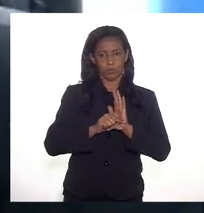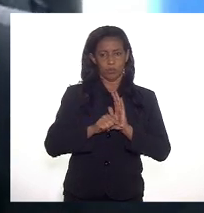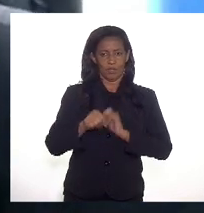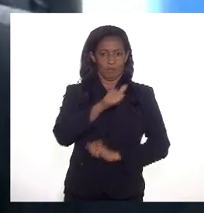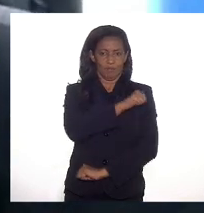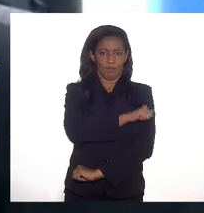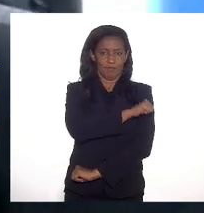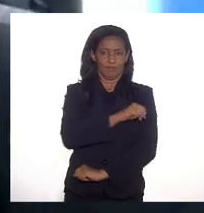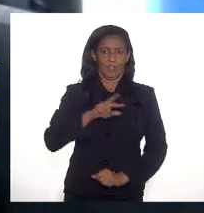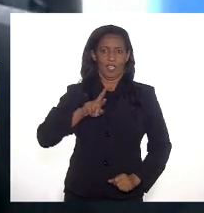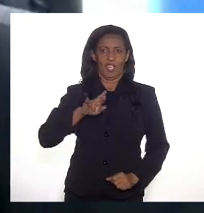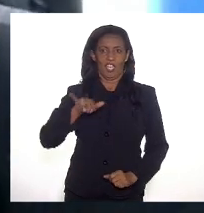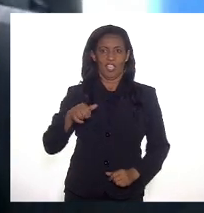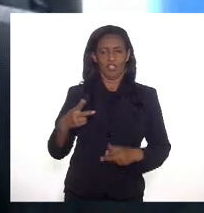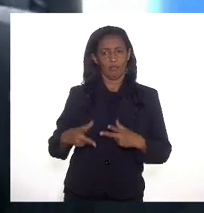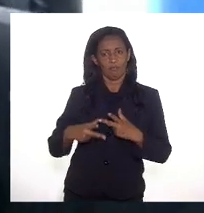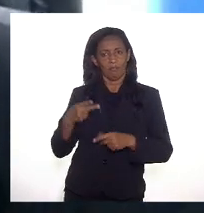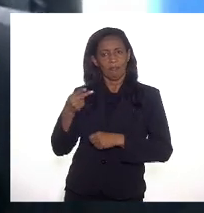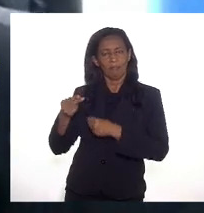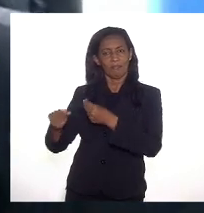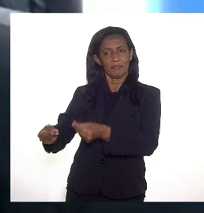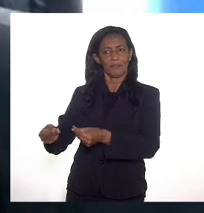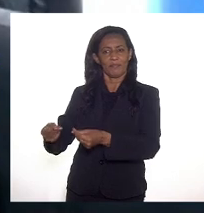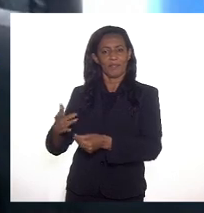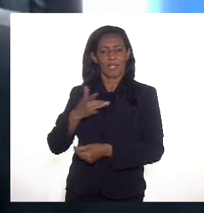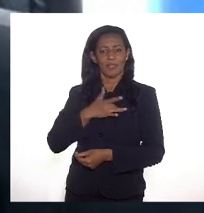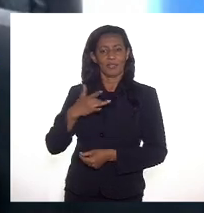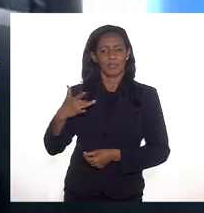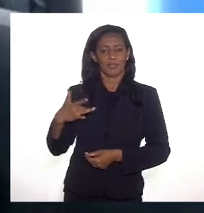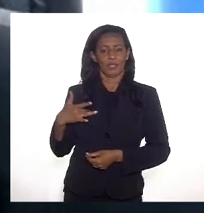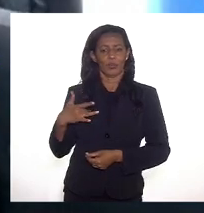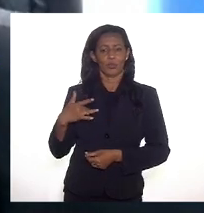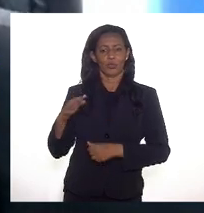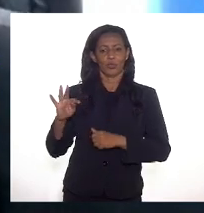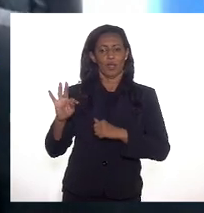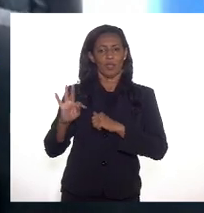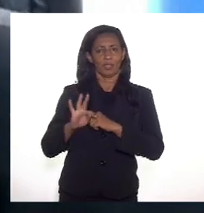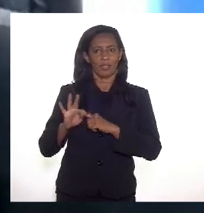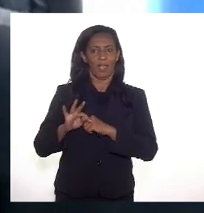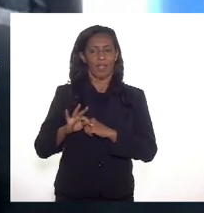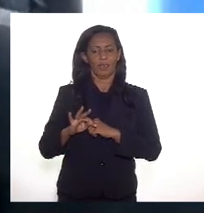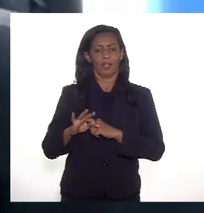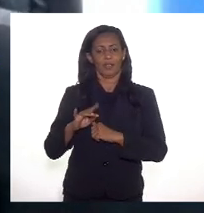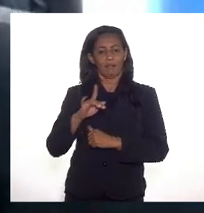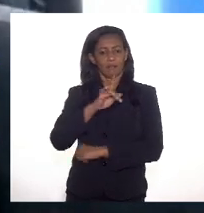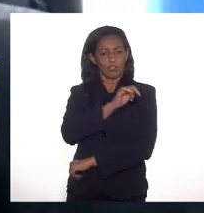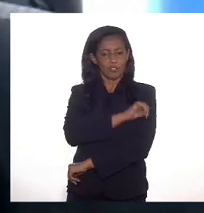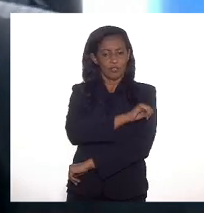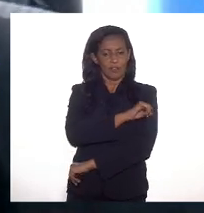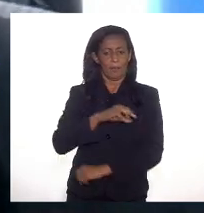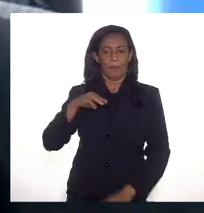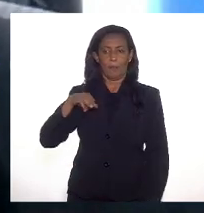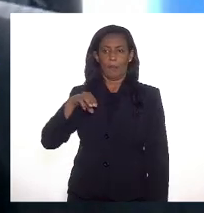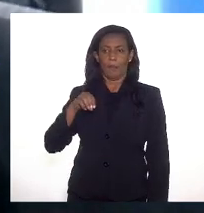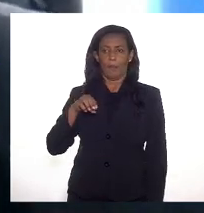que concede o prêmio Ana Neri da Saúde e a ilustríssima técnica de enfermagem Mônica